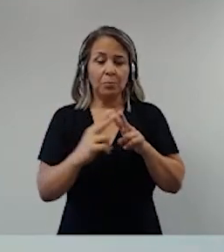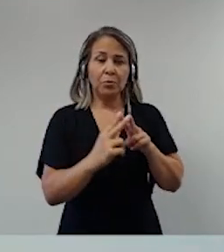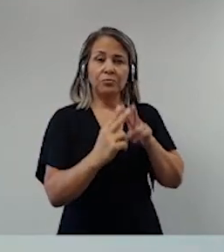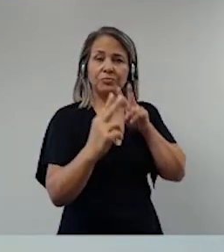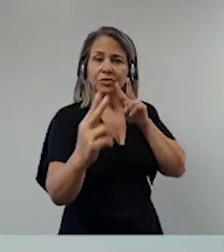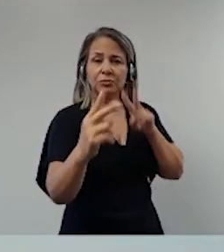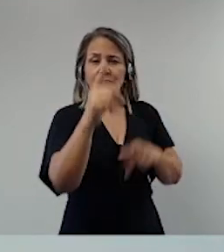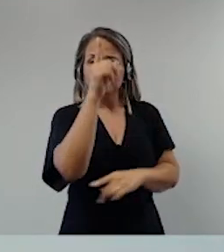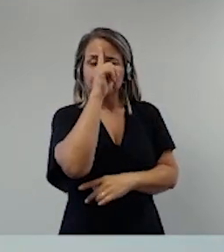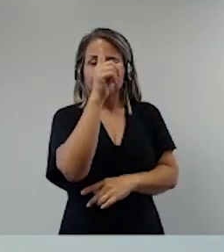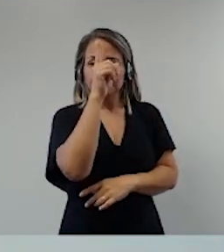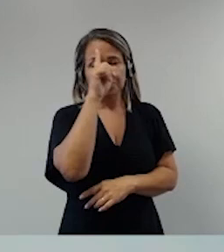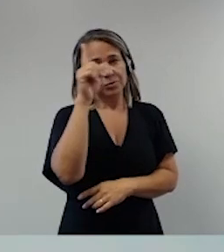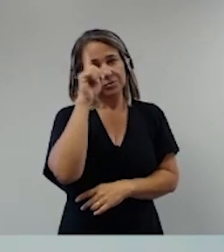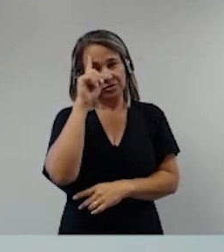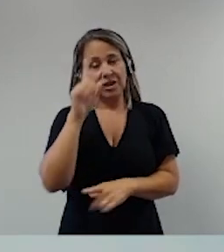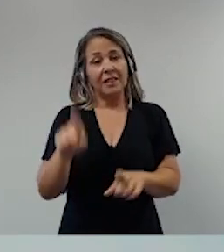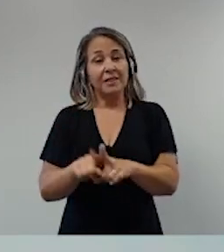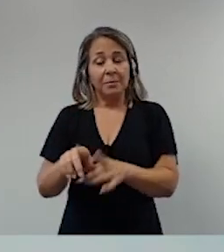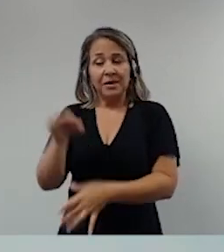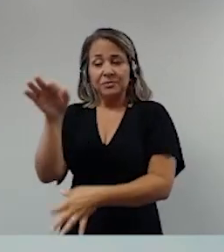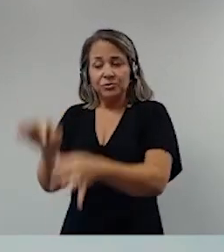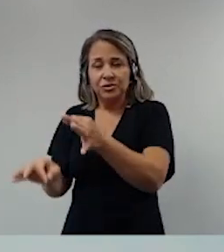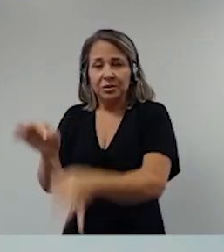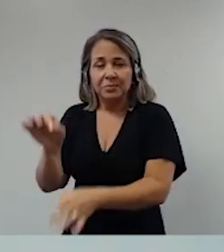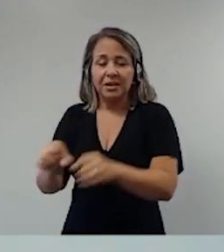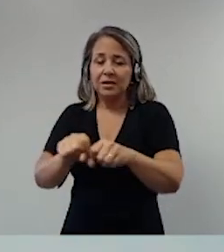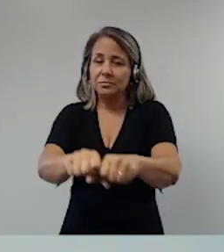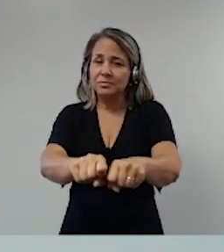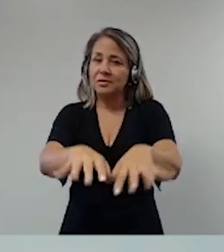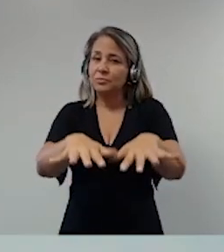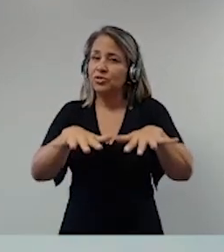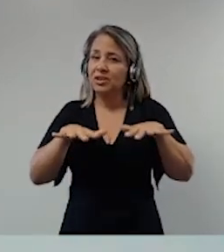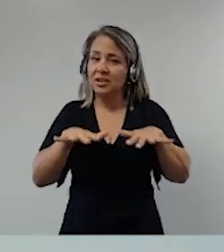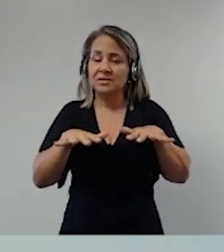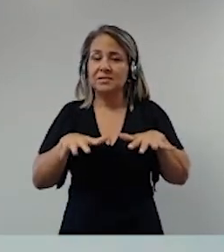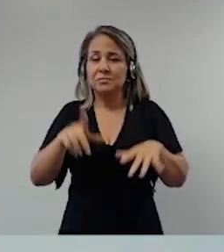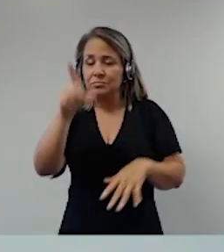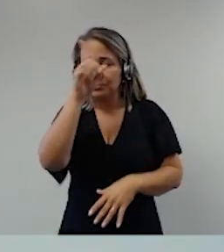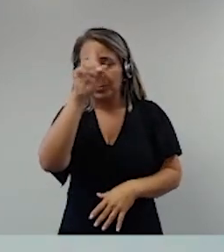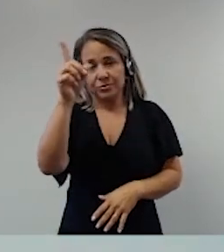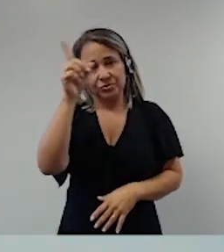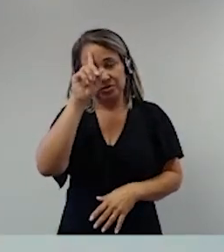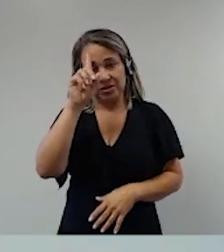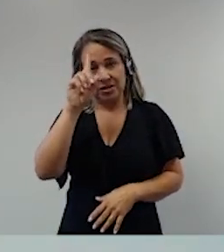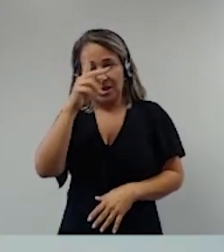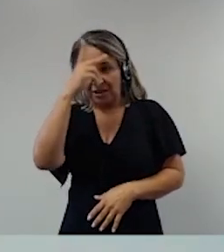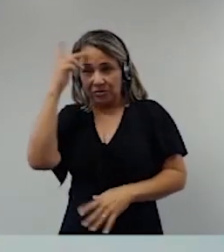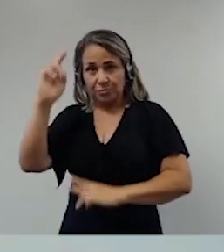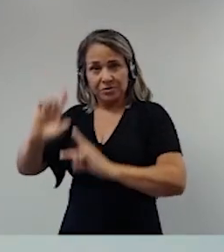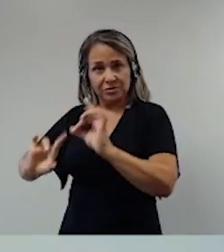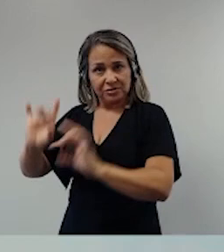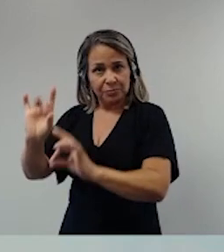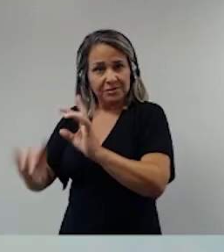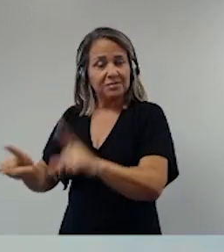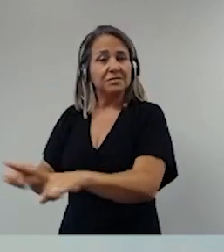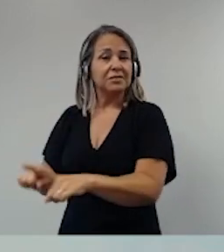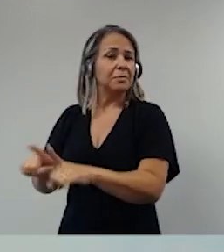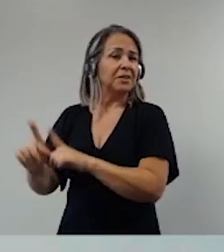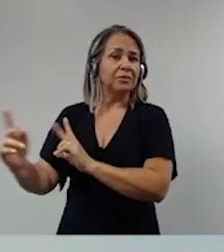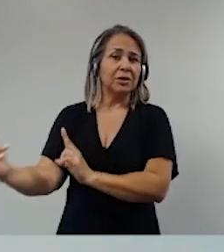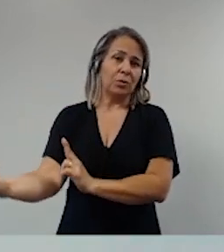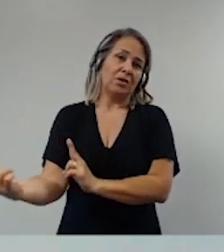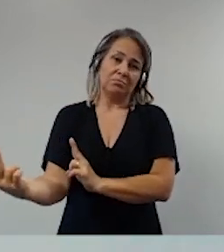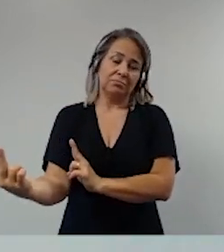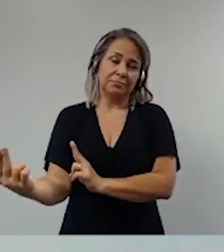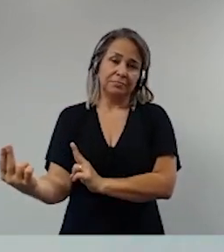diariamente, incluindo julgamentos, audiências. Isso é diário. E os nossos especialistas todos estão nessa rotina. E